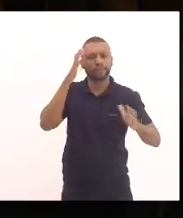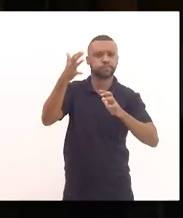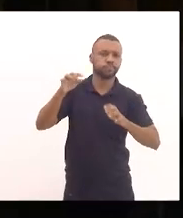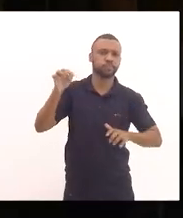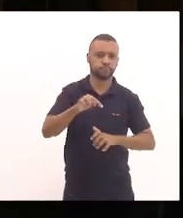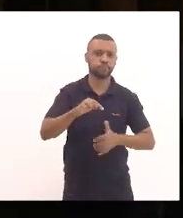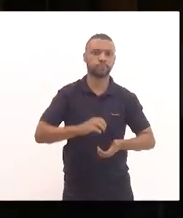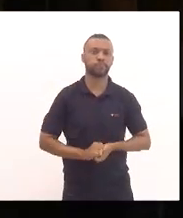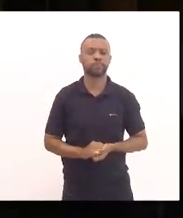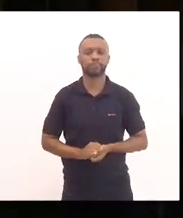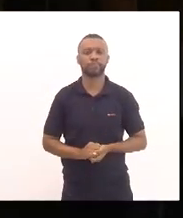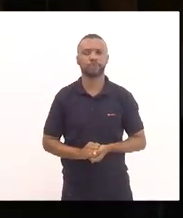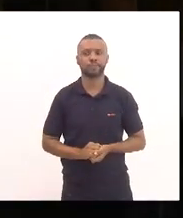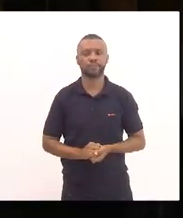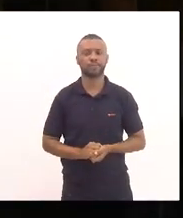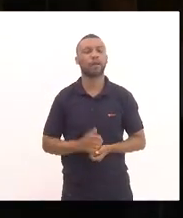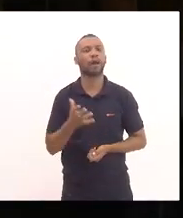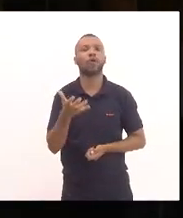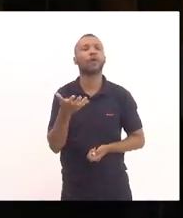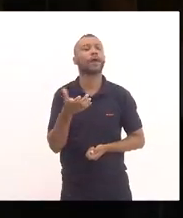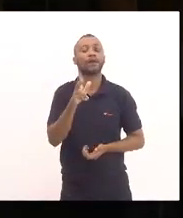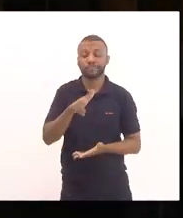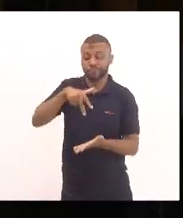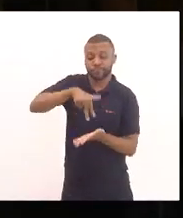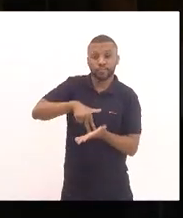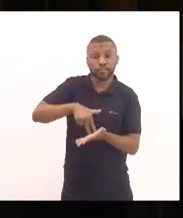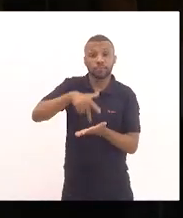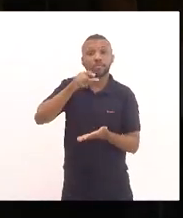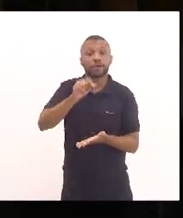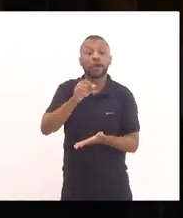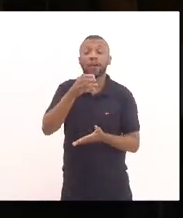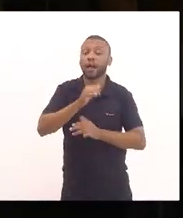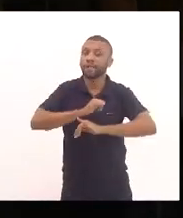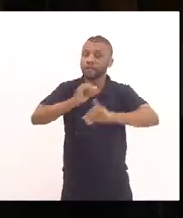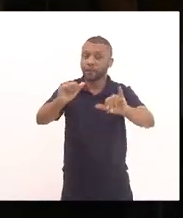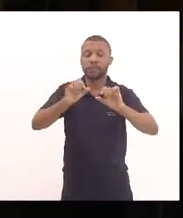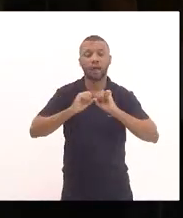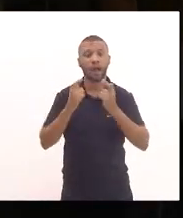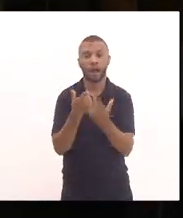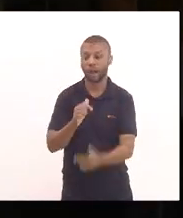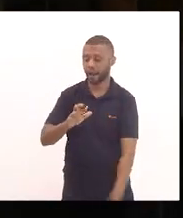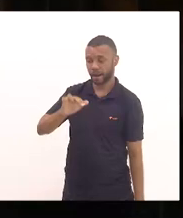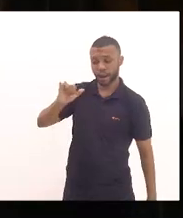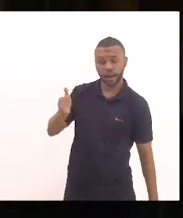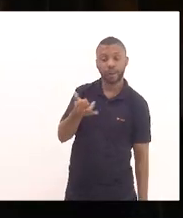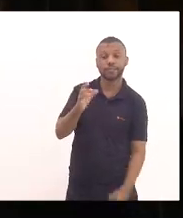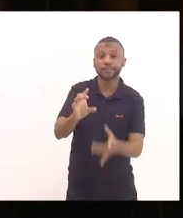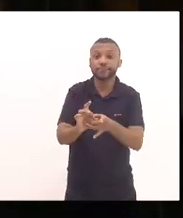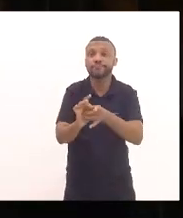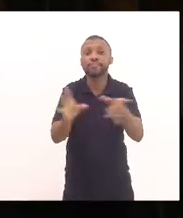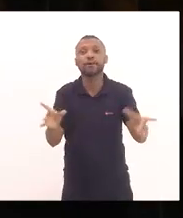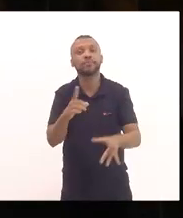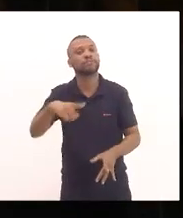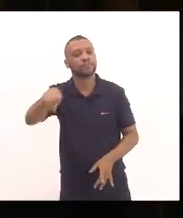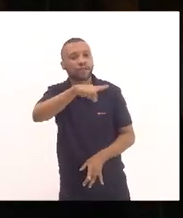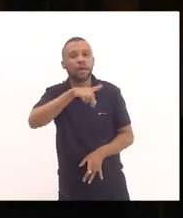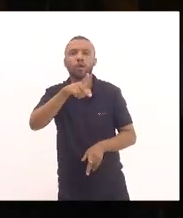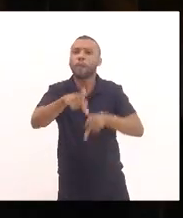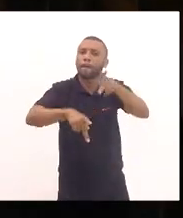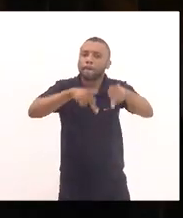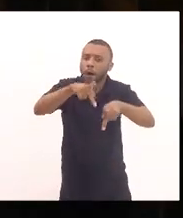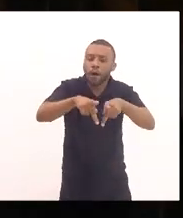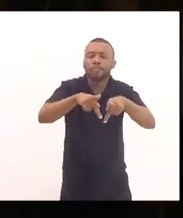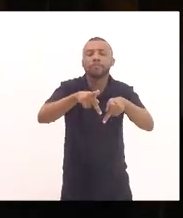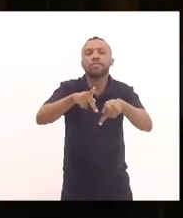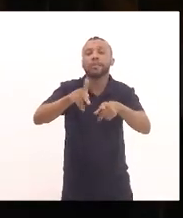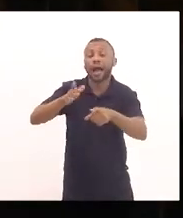aqui não só colocar essa casa à disposição de vocês, porque essa é a casa do povo e o povo que mata a fome